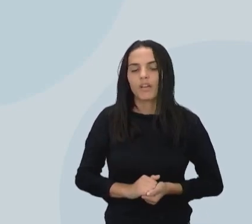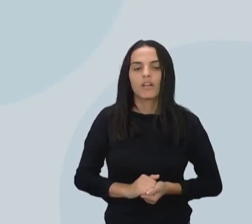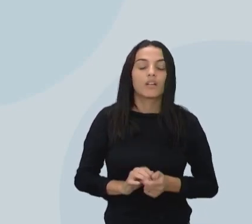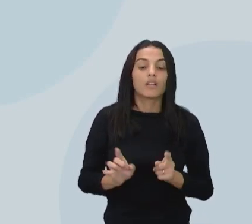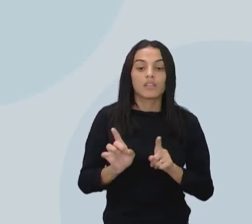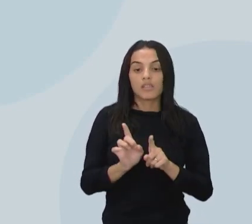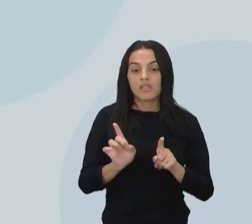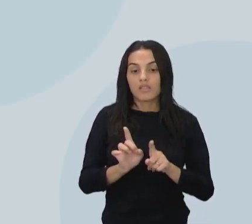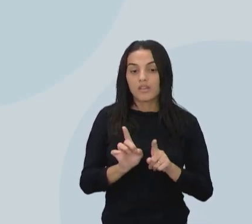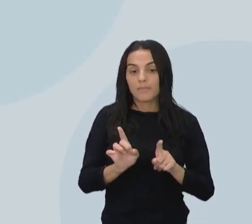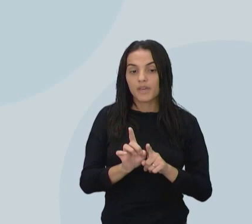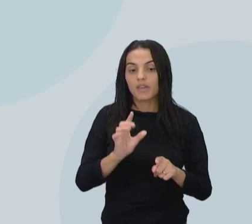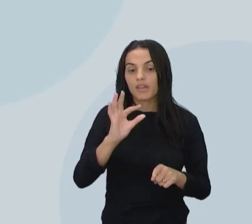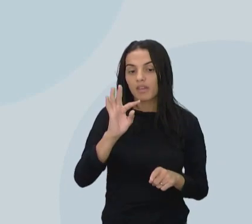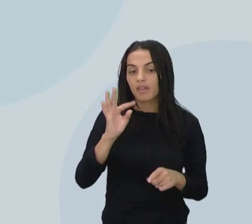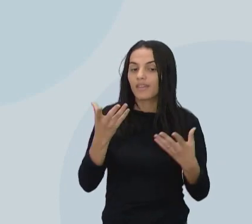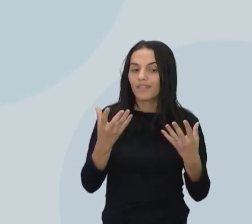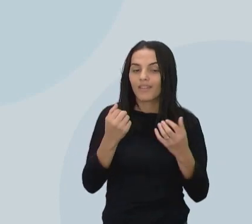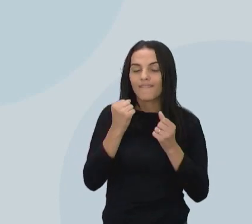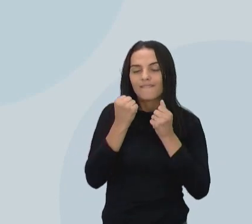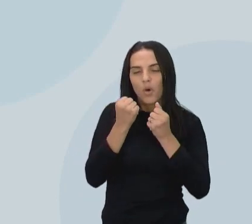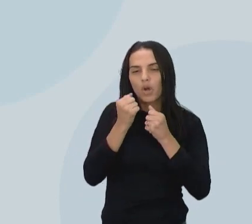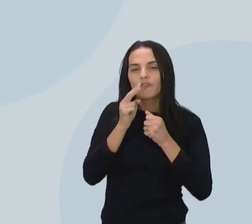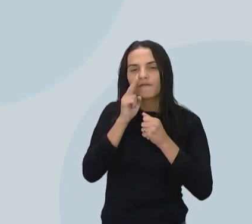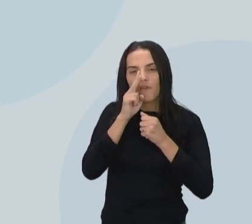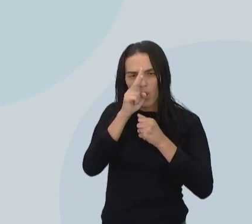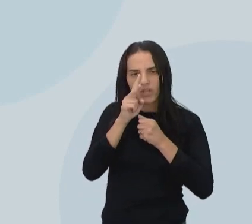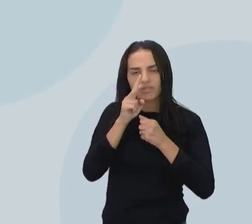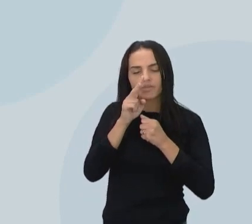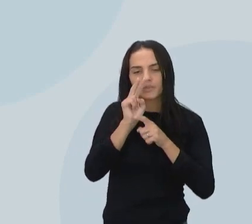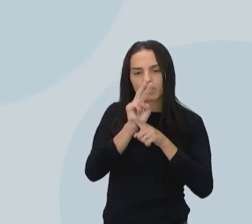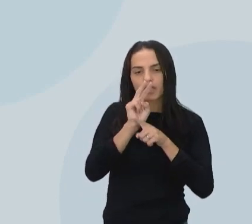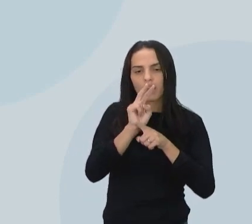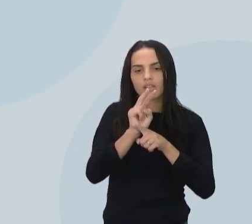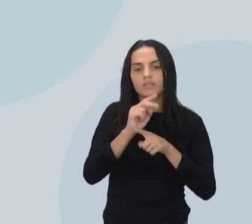meio de tecidos resistentes, como a imagem mostrou lá,